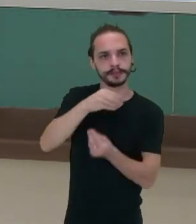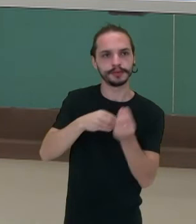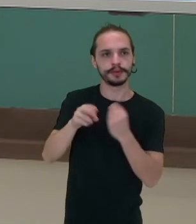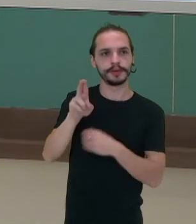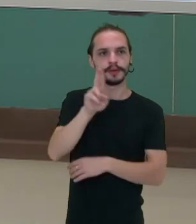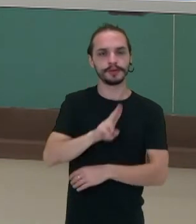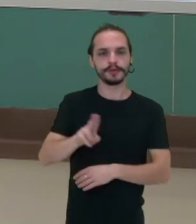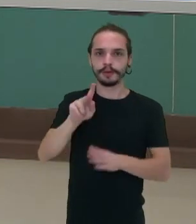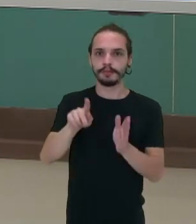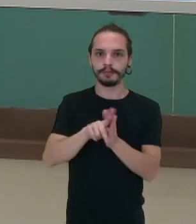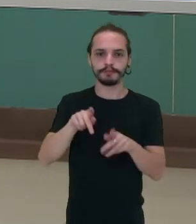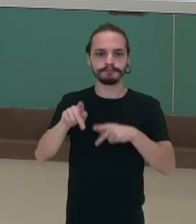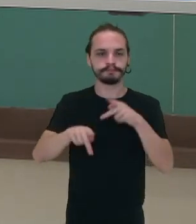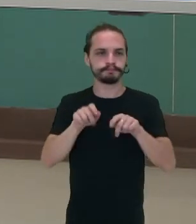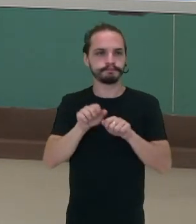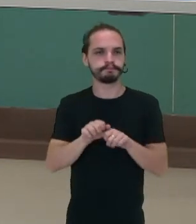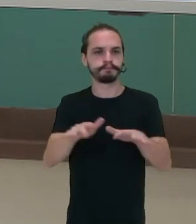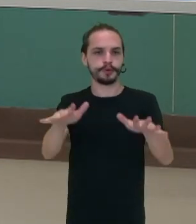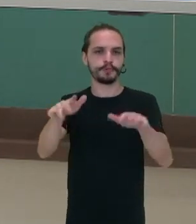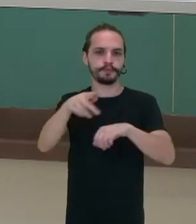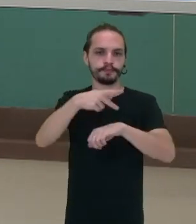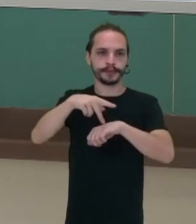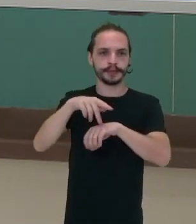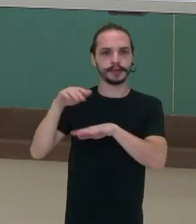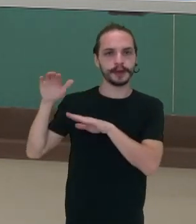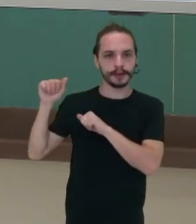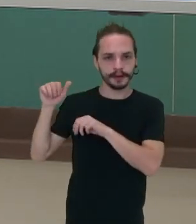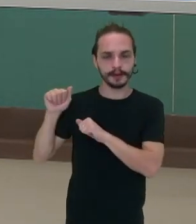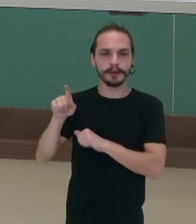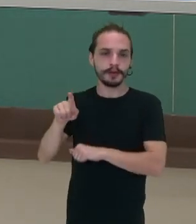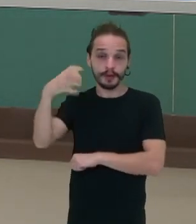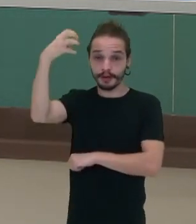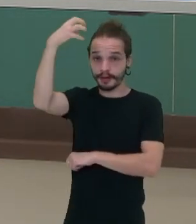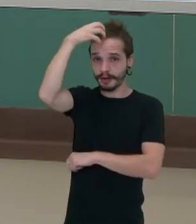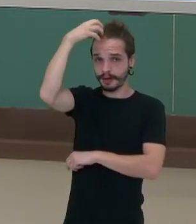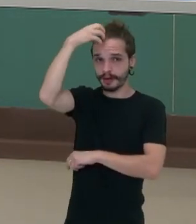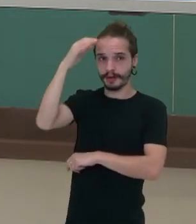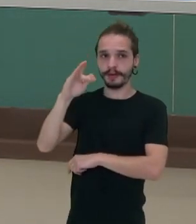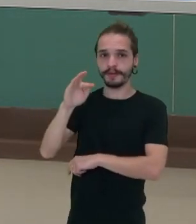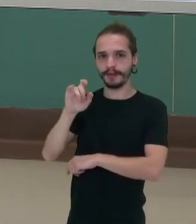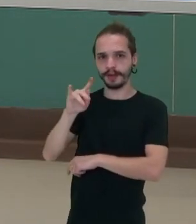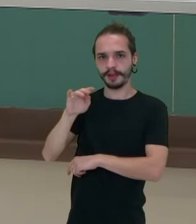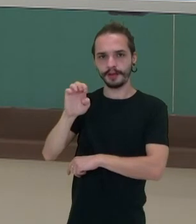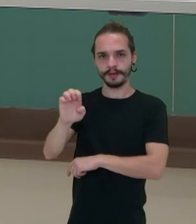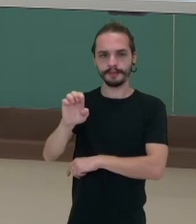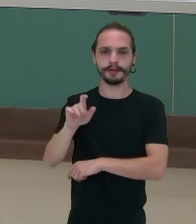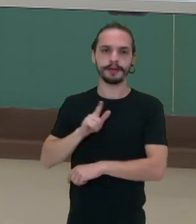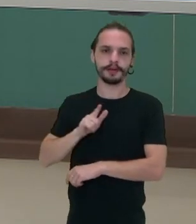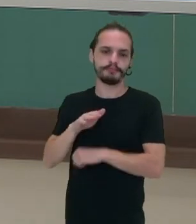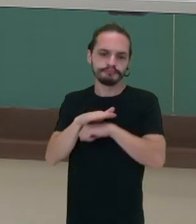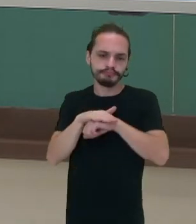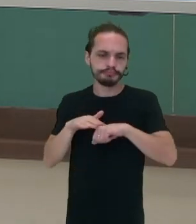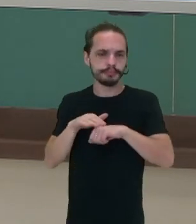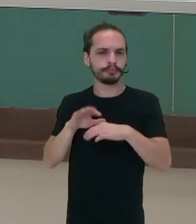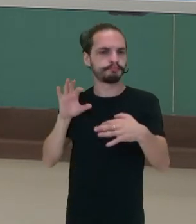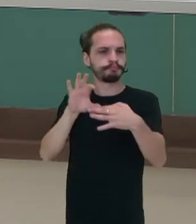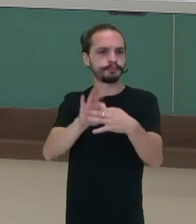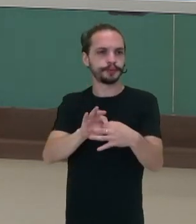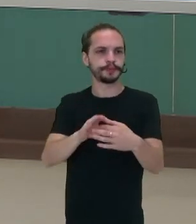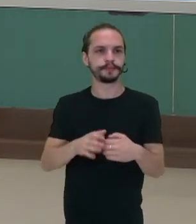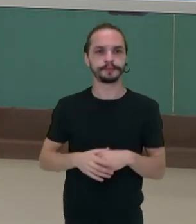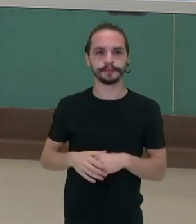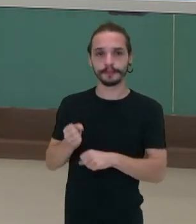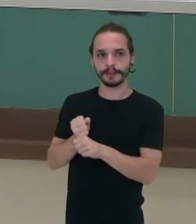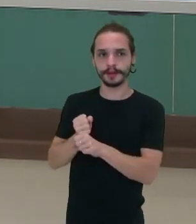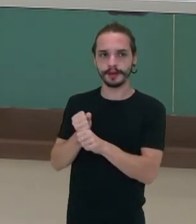pintura barroca, era pintor da cor espanhola. Ele era querido do rei Felipe. Nós temos aqui o Conde Duque de Olivares, Velázquez,